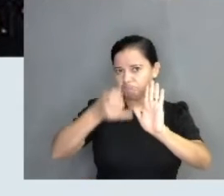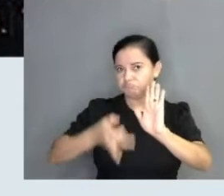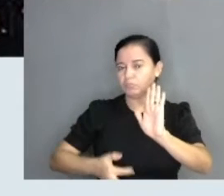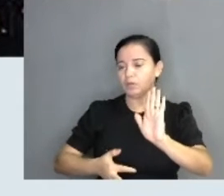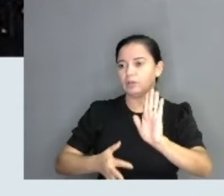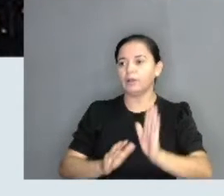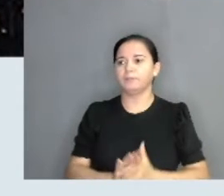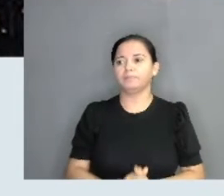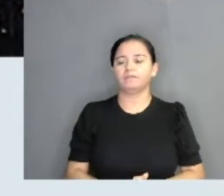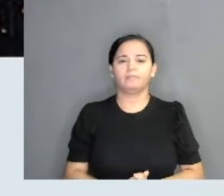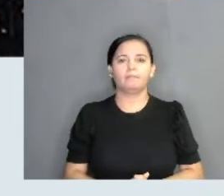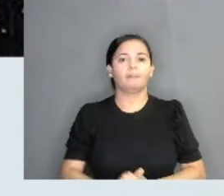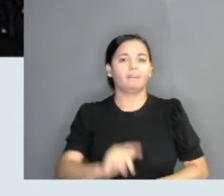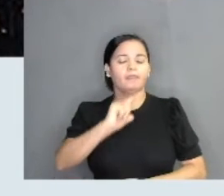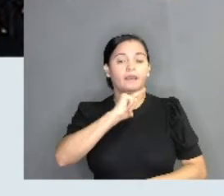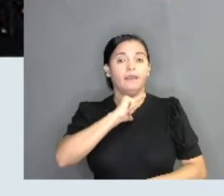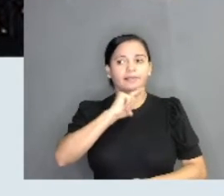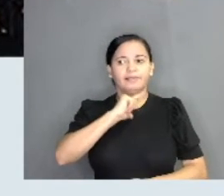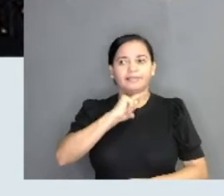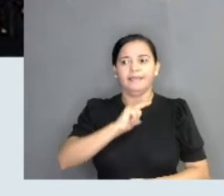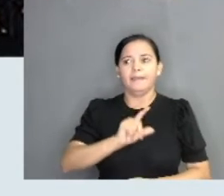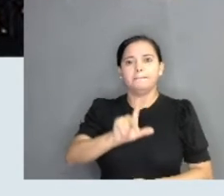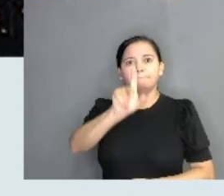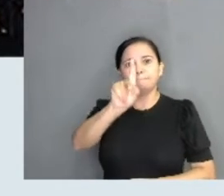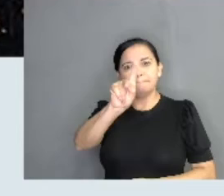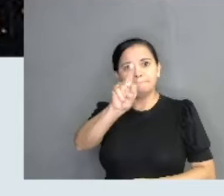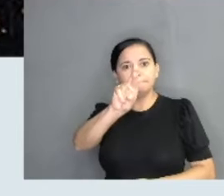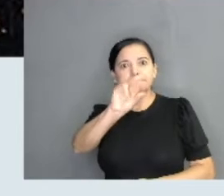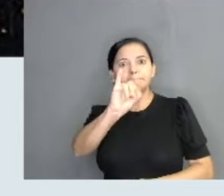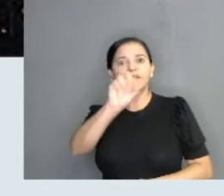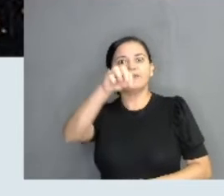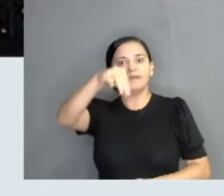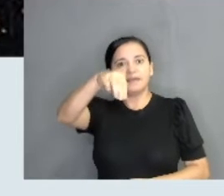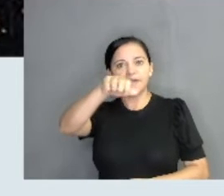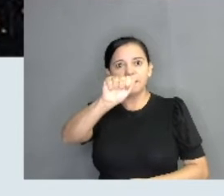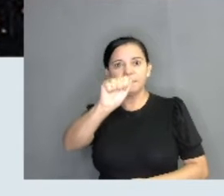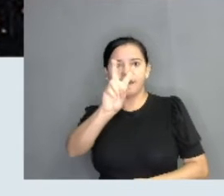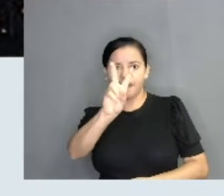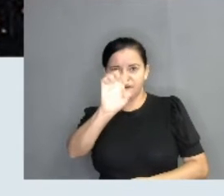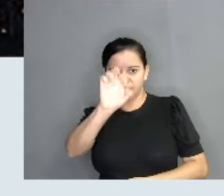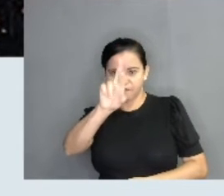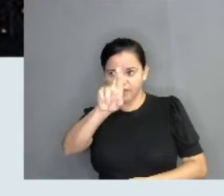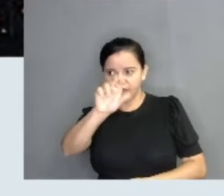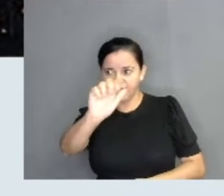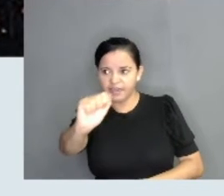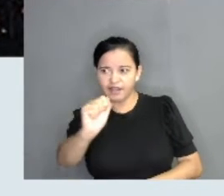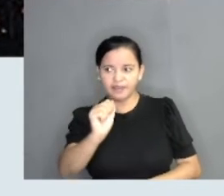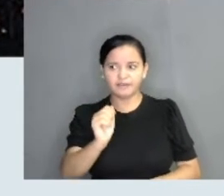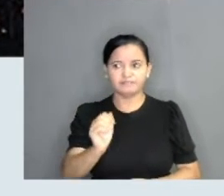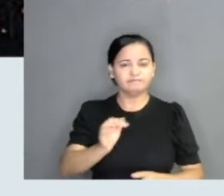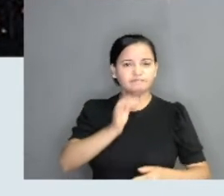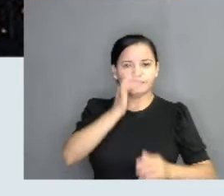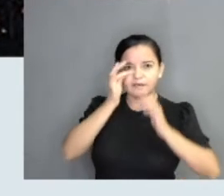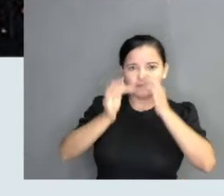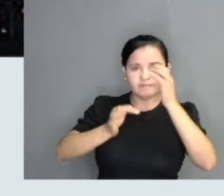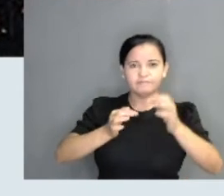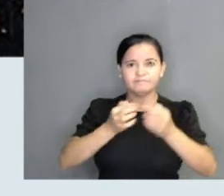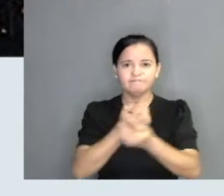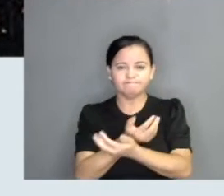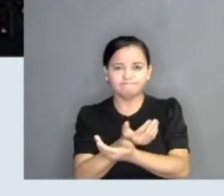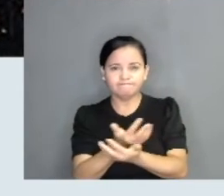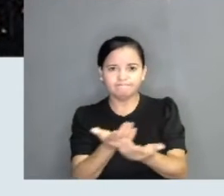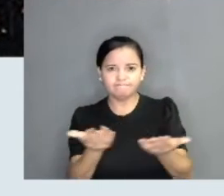A Primavera. Tá certo? Também conhecido como a Alegoria da